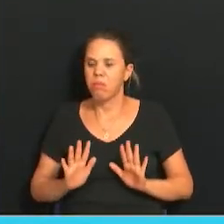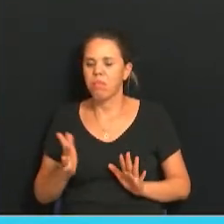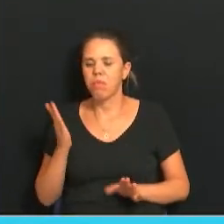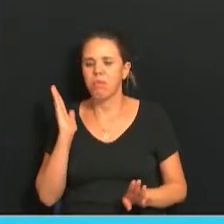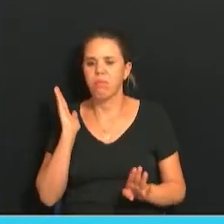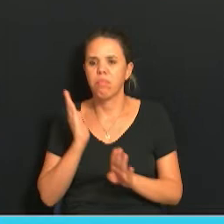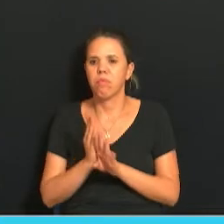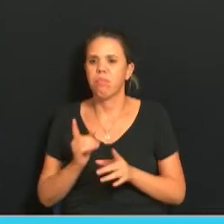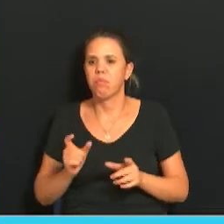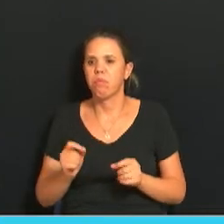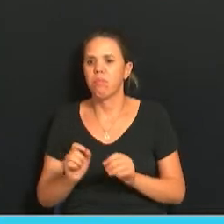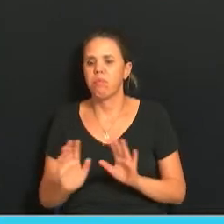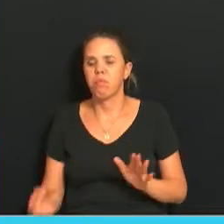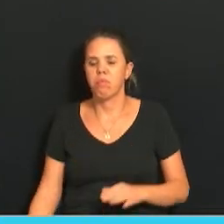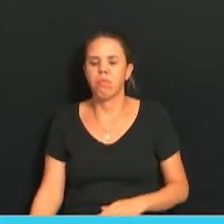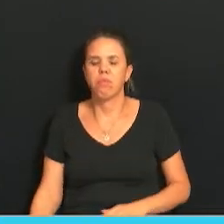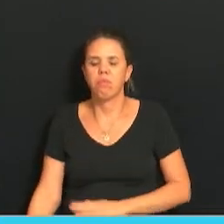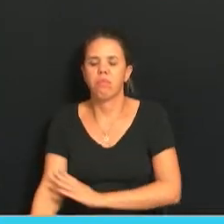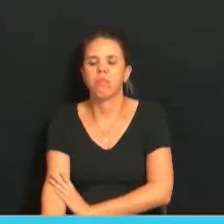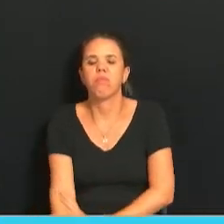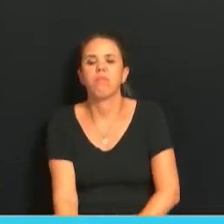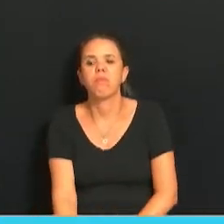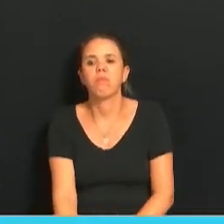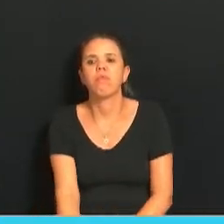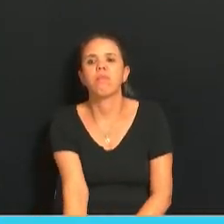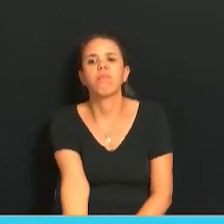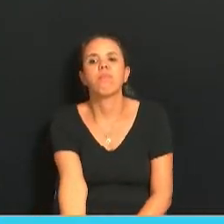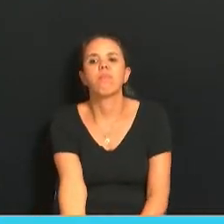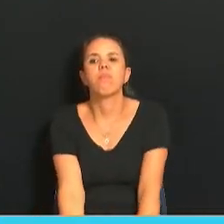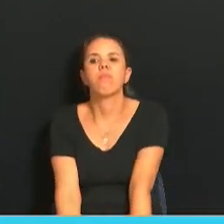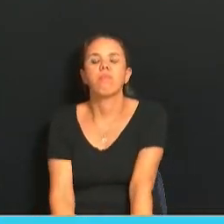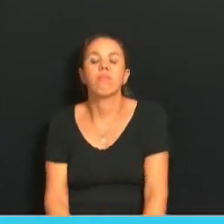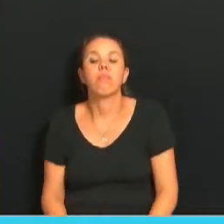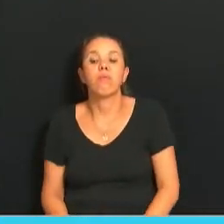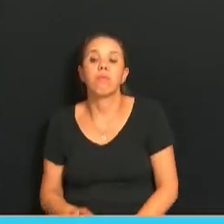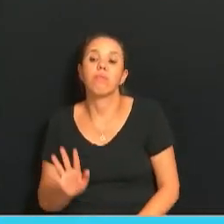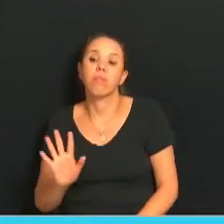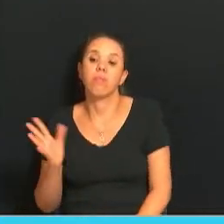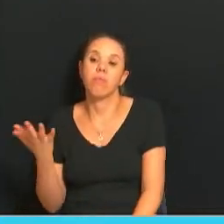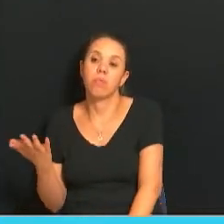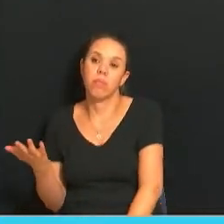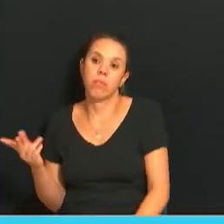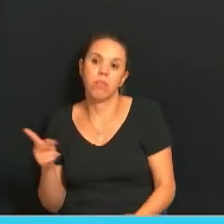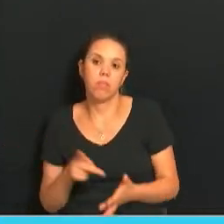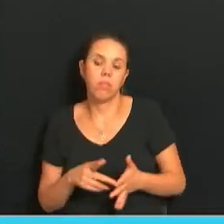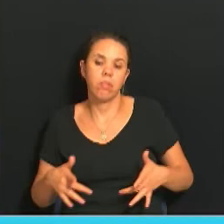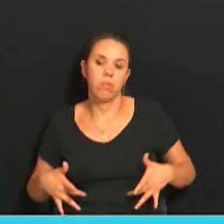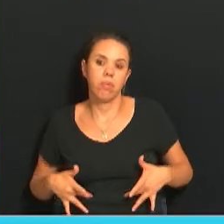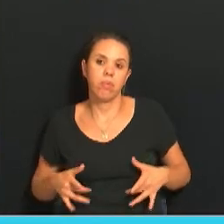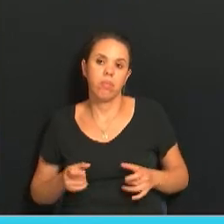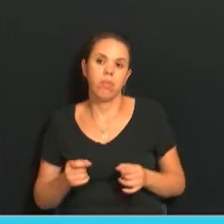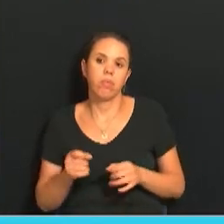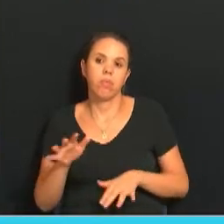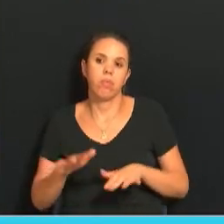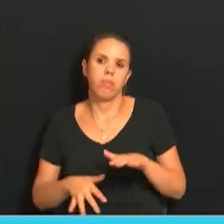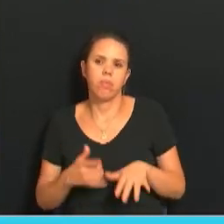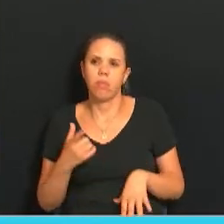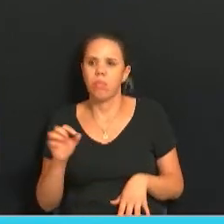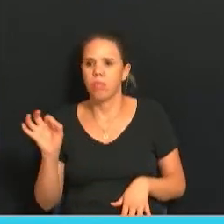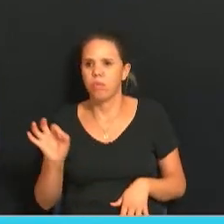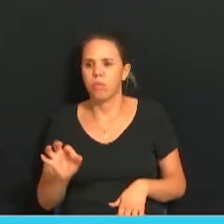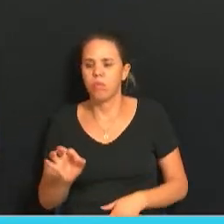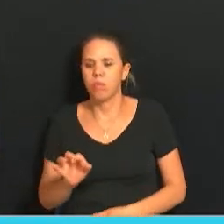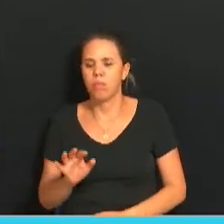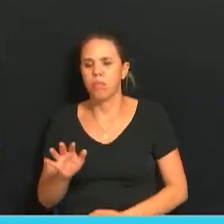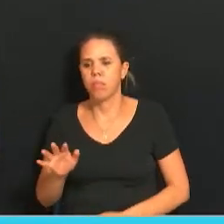para achar alguém que tenha um câncer renal. Na verdade, o câncer renal ele é diagnosticado em algo em torno de 10% das